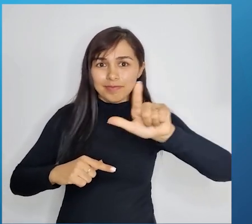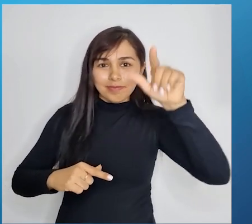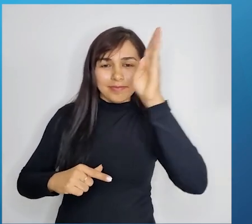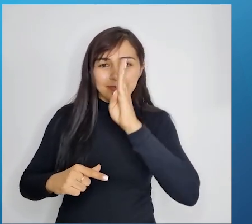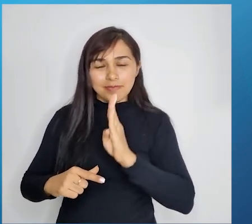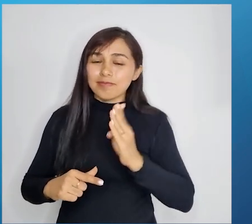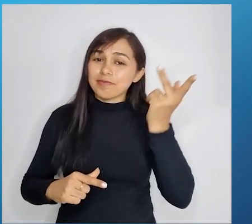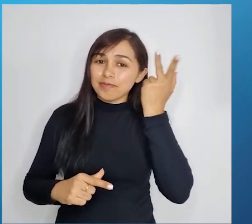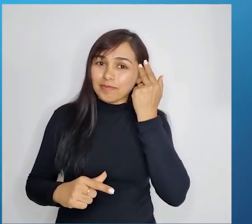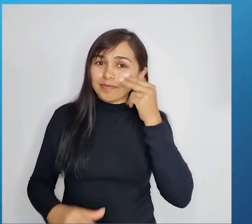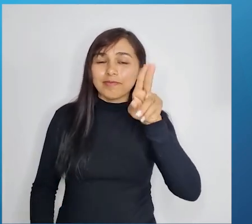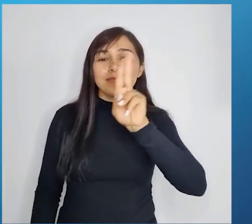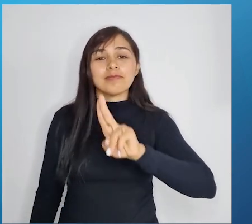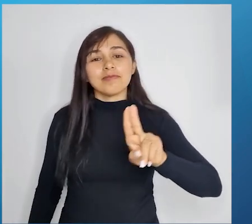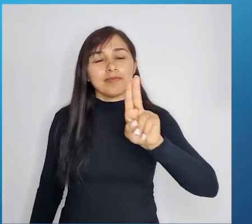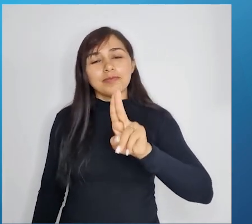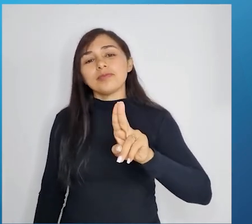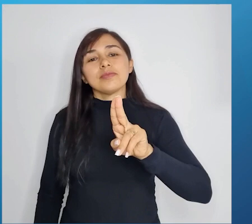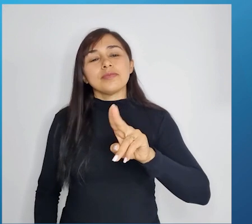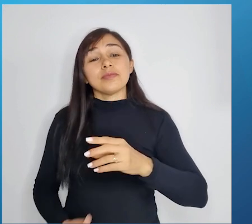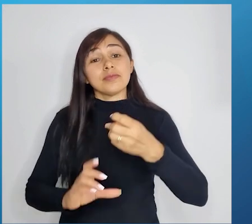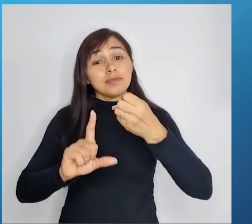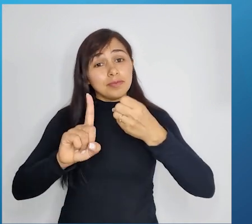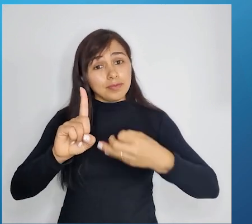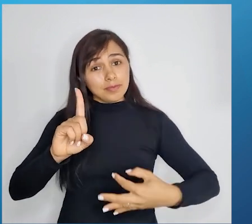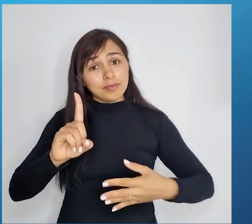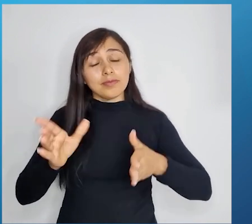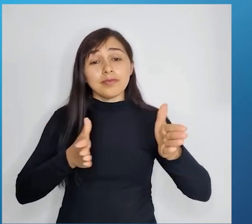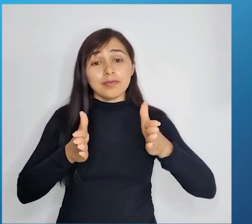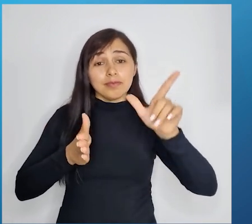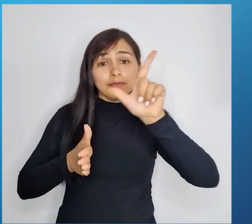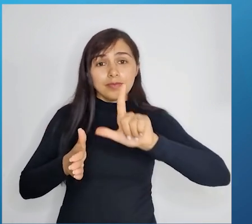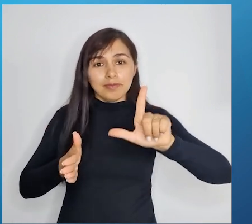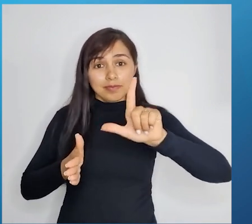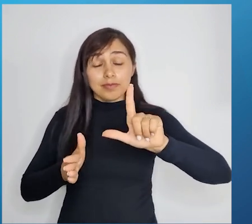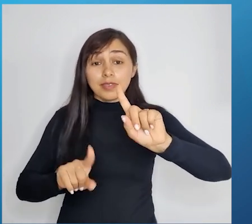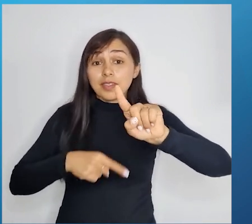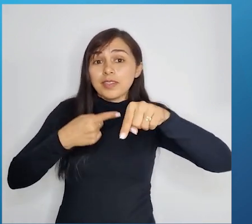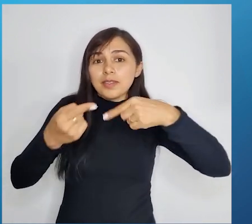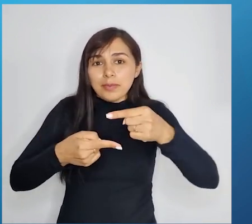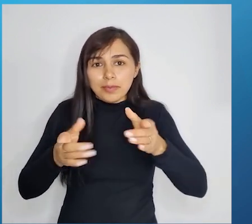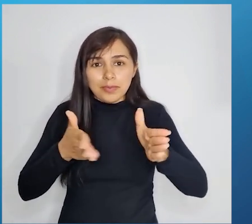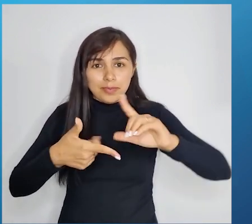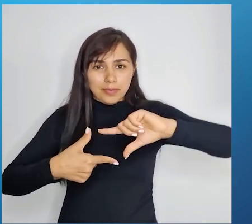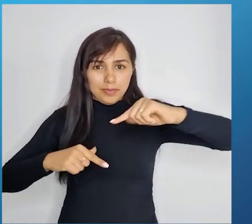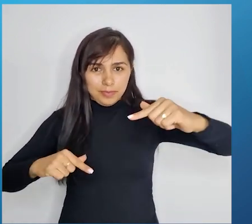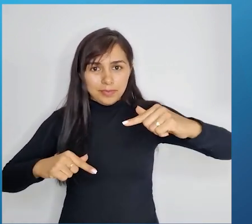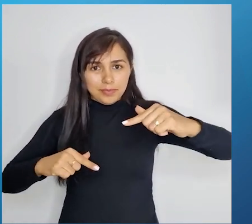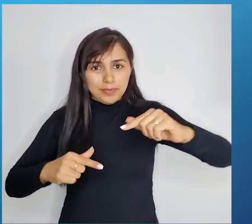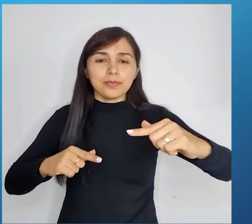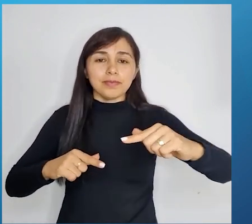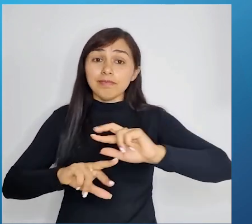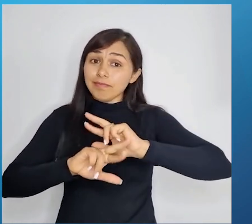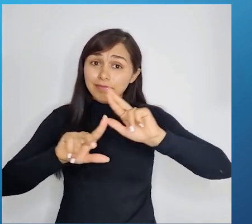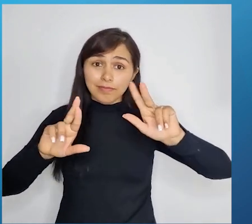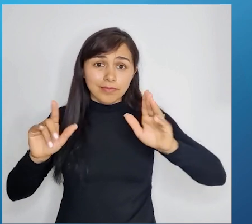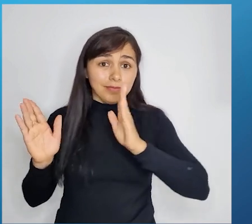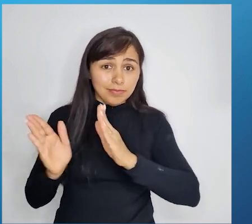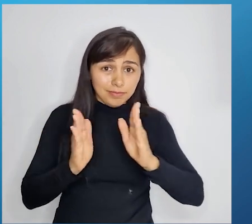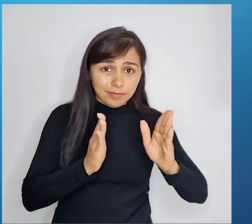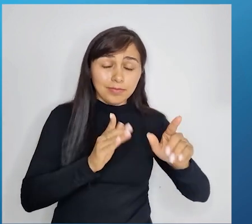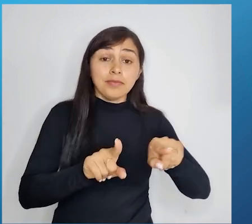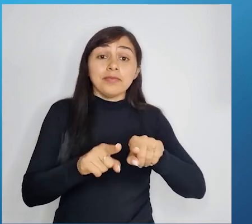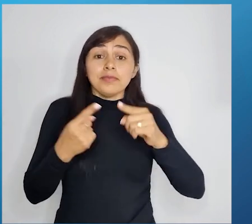literatura brasileira, é um termo frequentemente utilizado para descrever um período literário que sucede o modernismo e suas